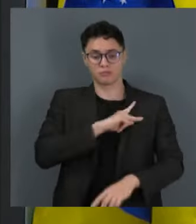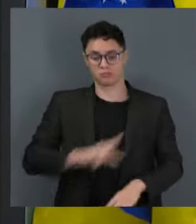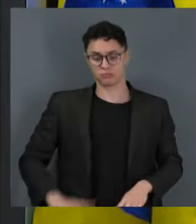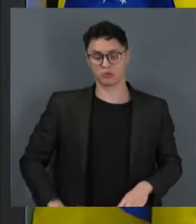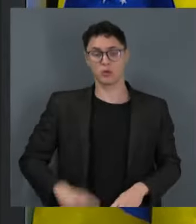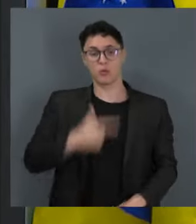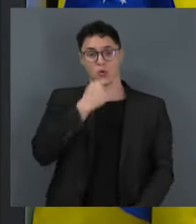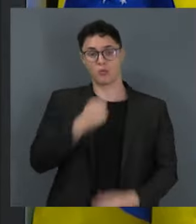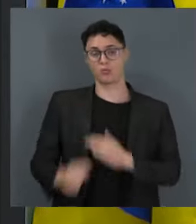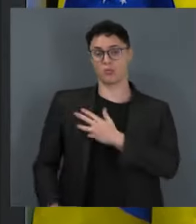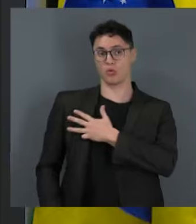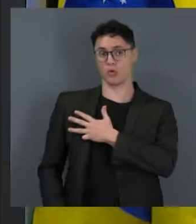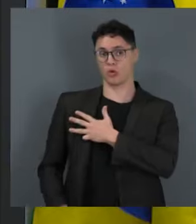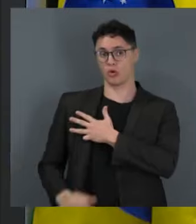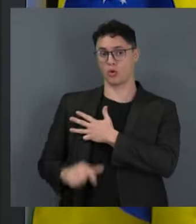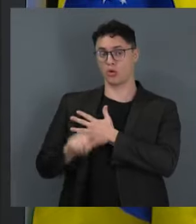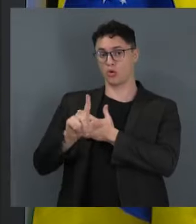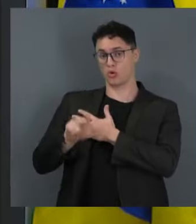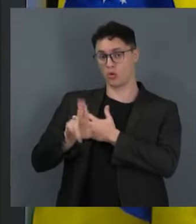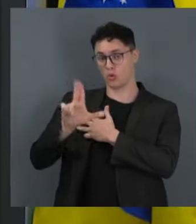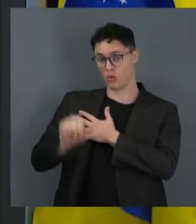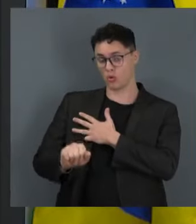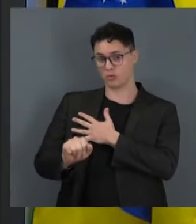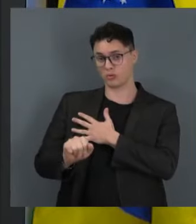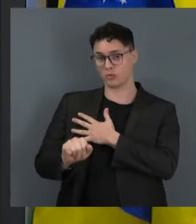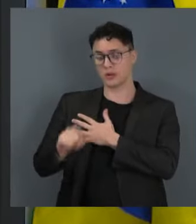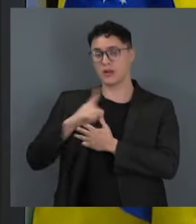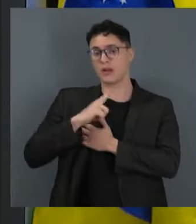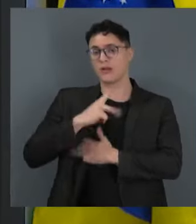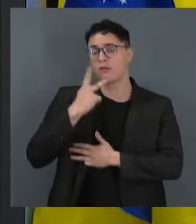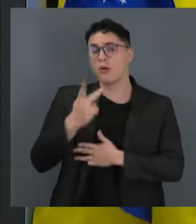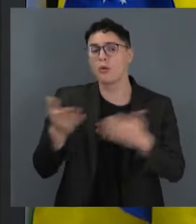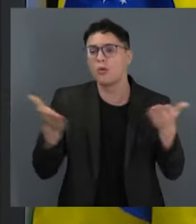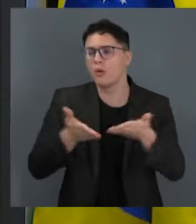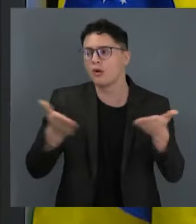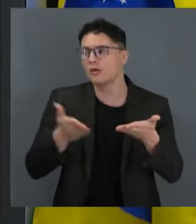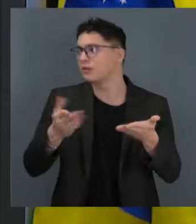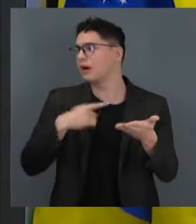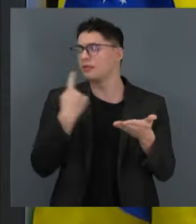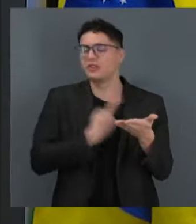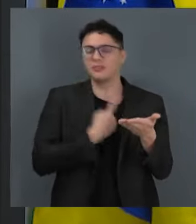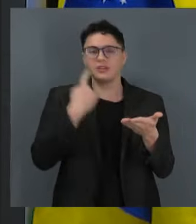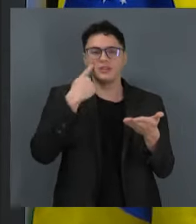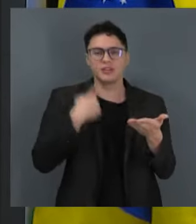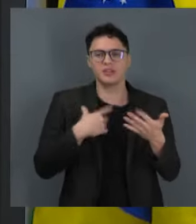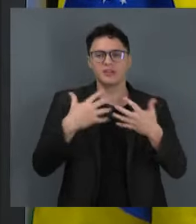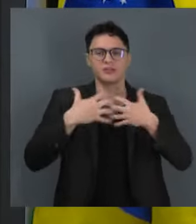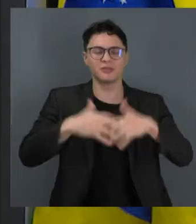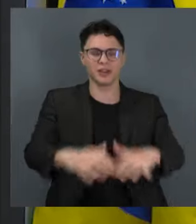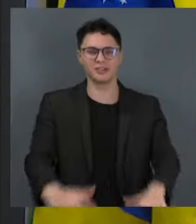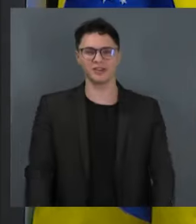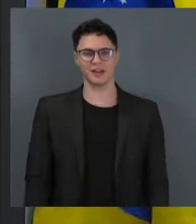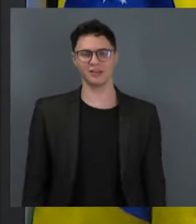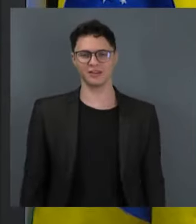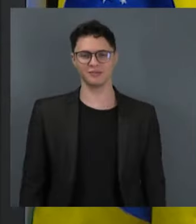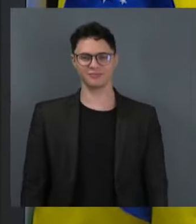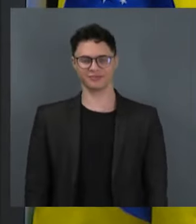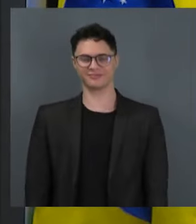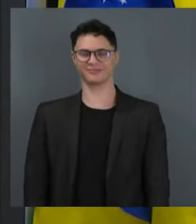Luís Inácio Lula da Silva a dizer hoje uma barbaridade sem precedentes